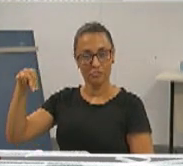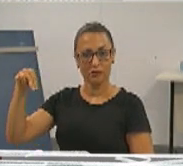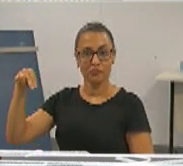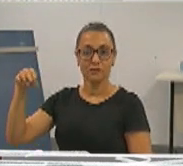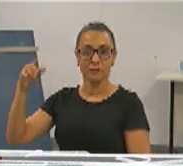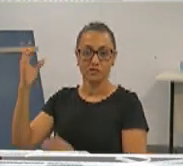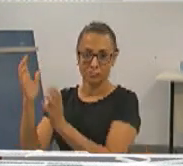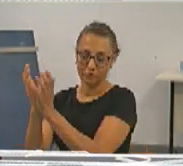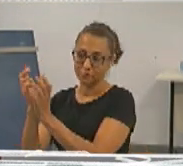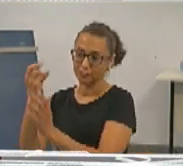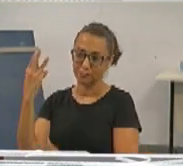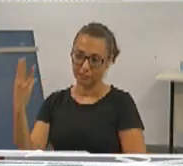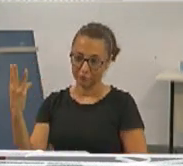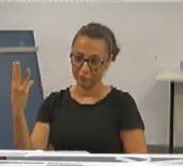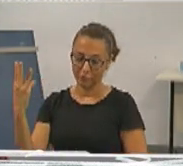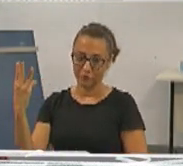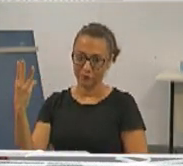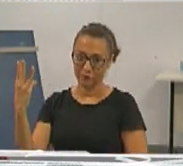3,